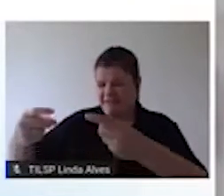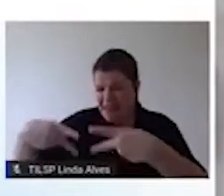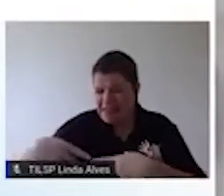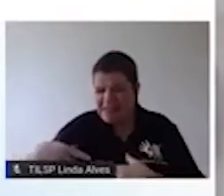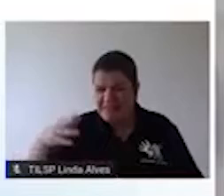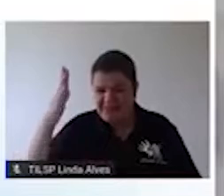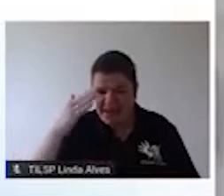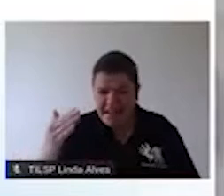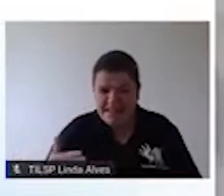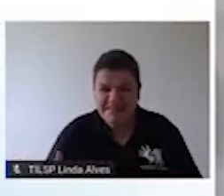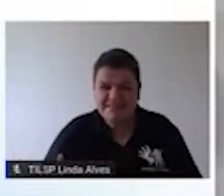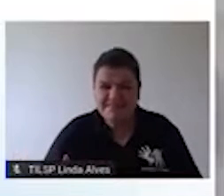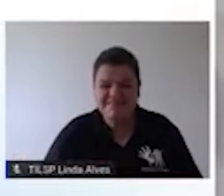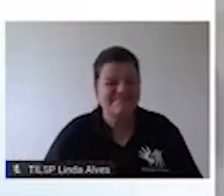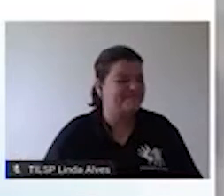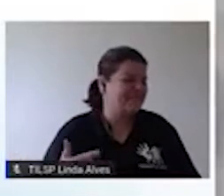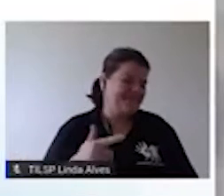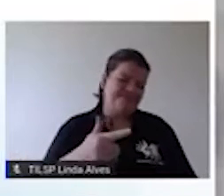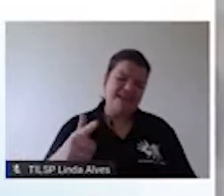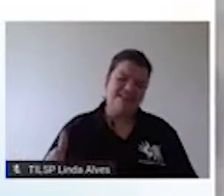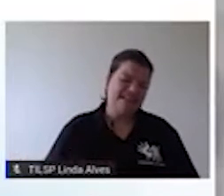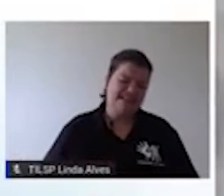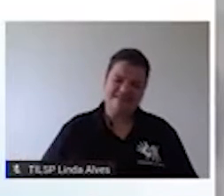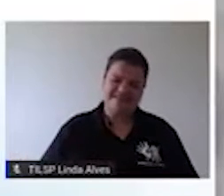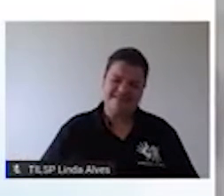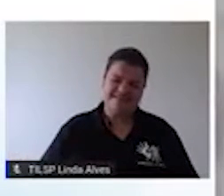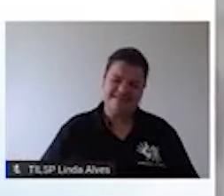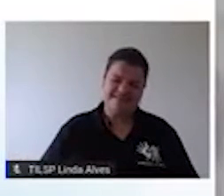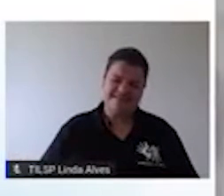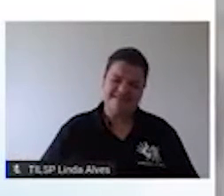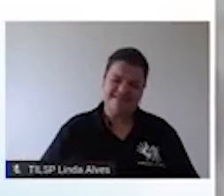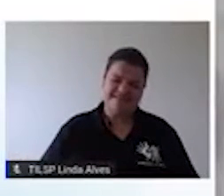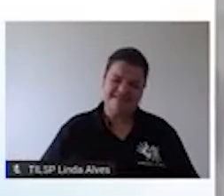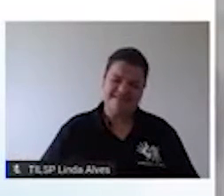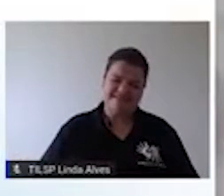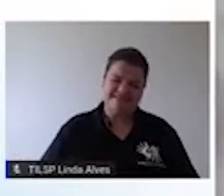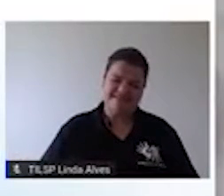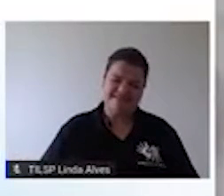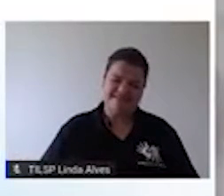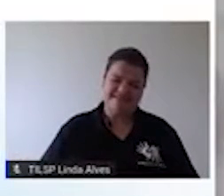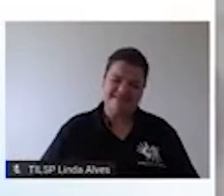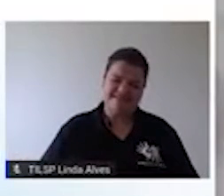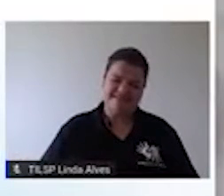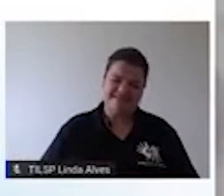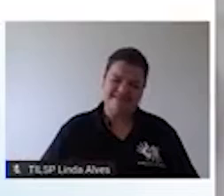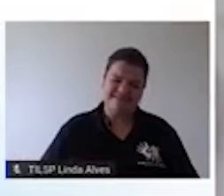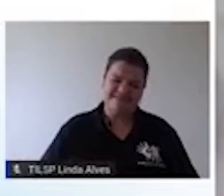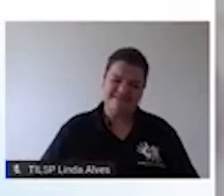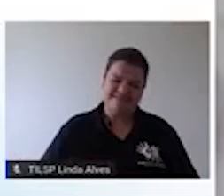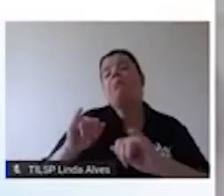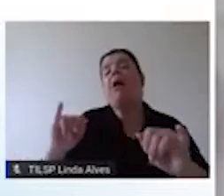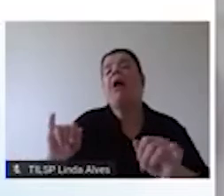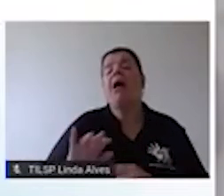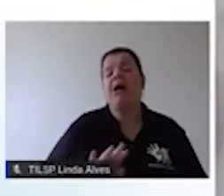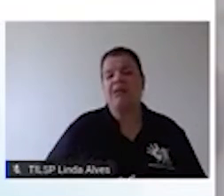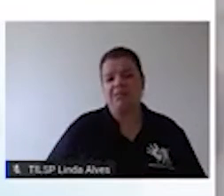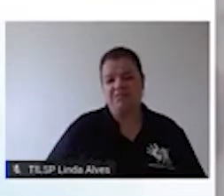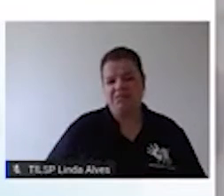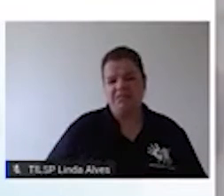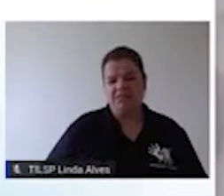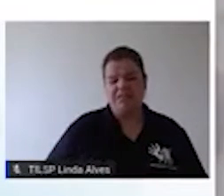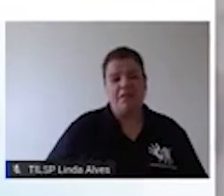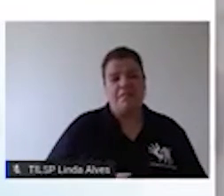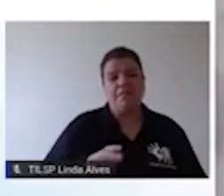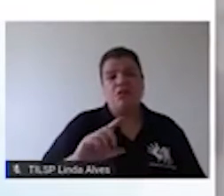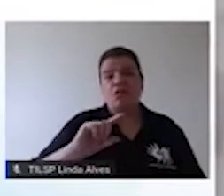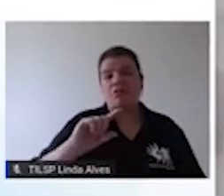vacina da Pfizer para o Brasil. Pode ter digamos, um efeito propaganda, algumas centenas de milhares de doses,